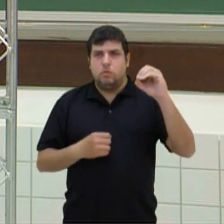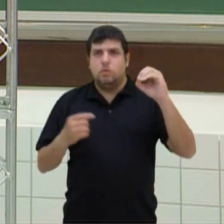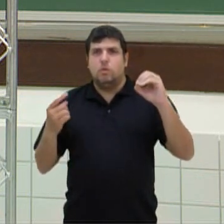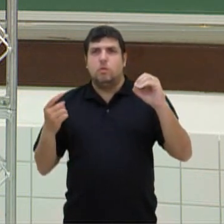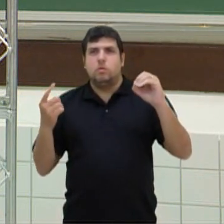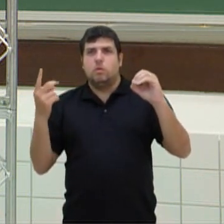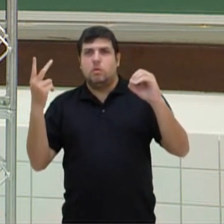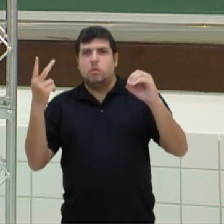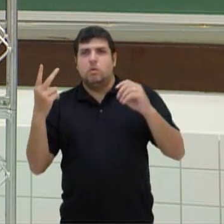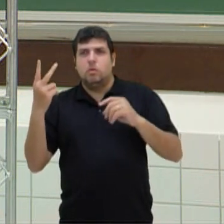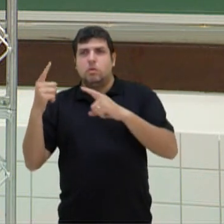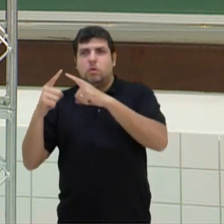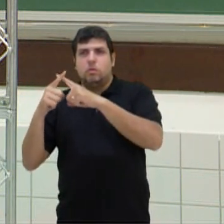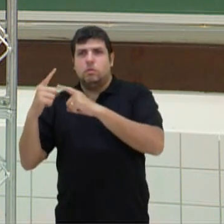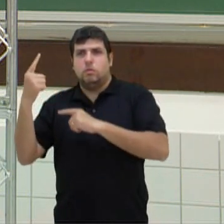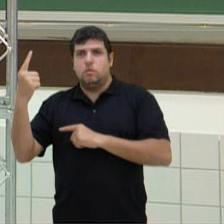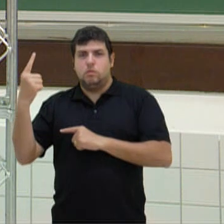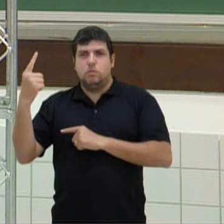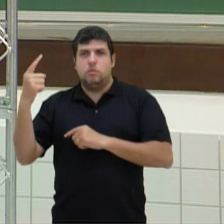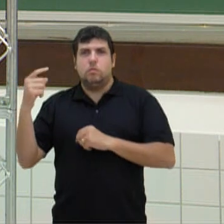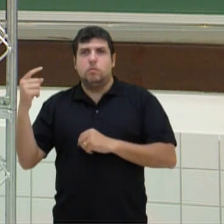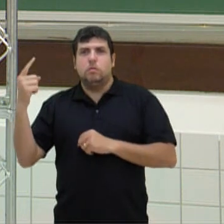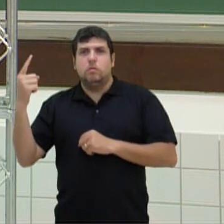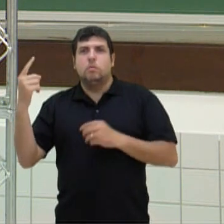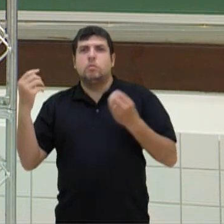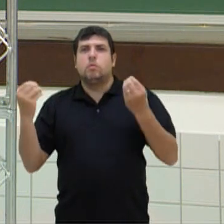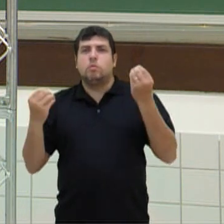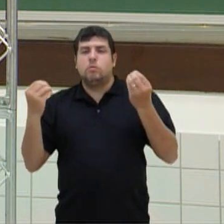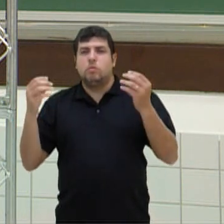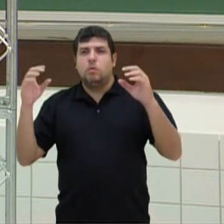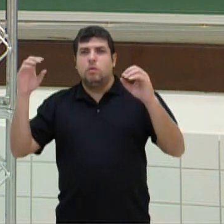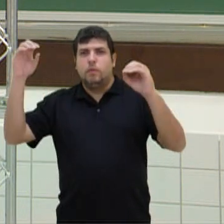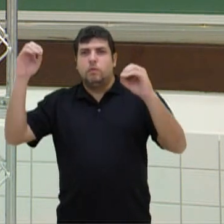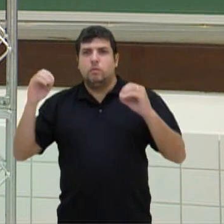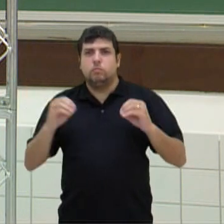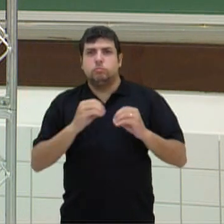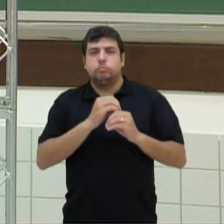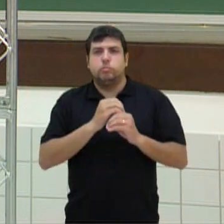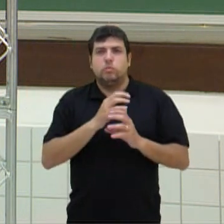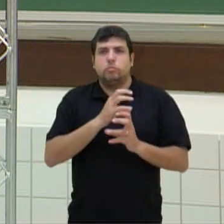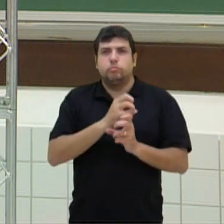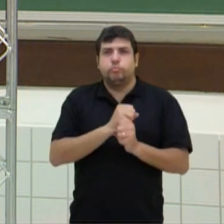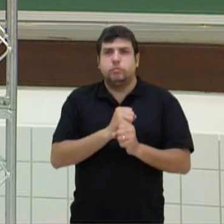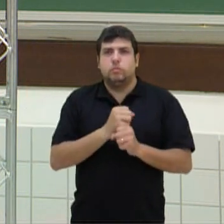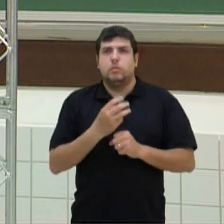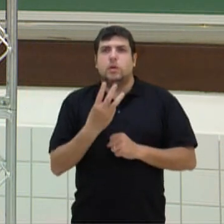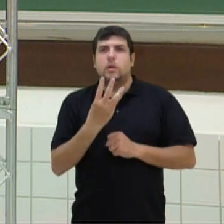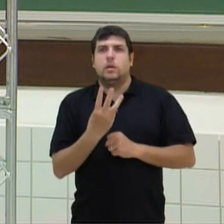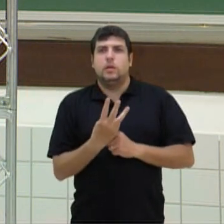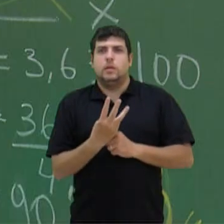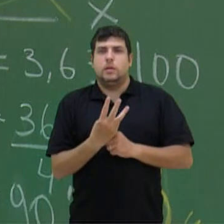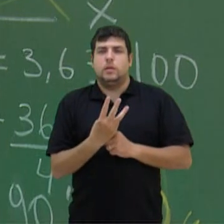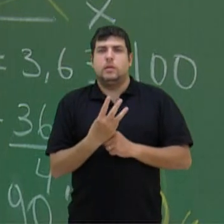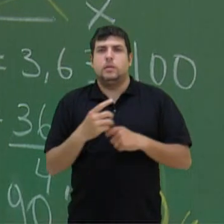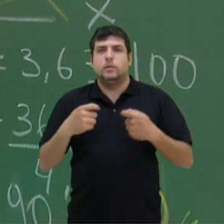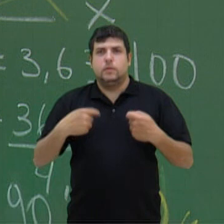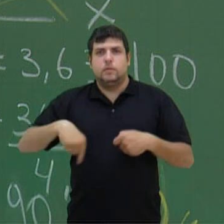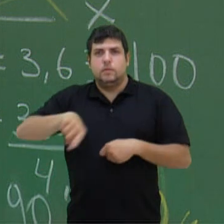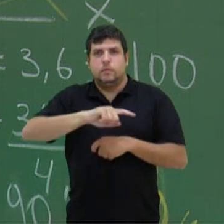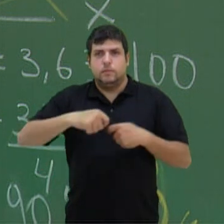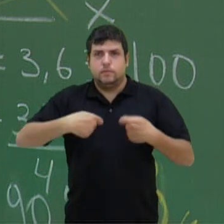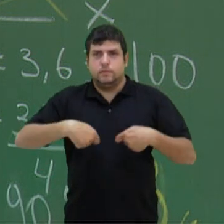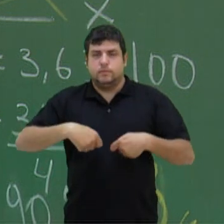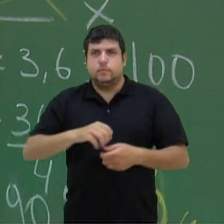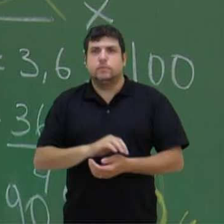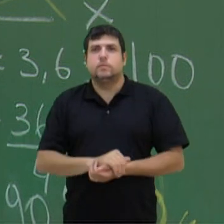2 vezes 1 aqui do outro lado, a gente vai ter mais 2 oxigênios que totalizam os 3 que a gente está precisando do outro lado, tá?